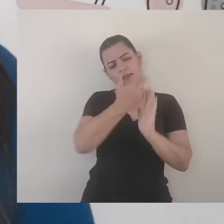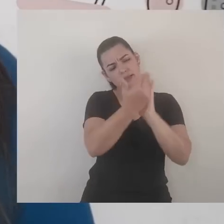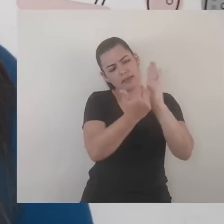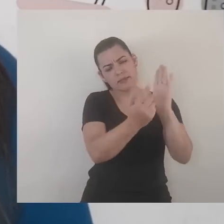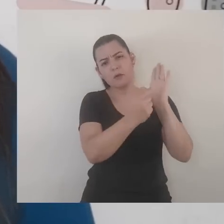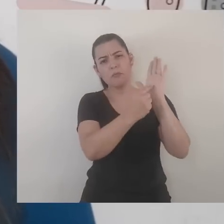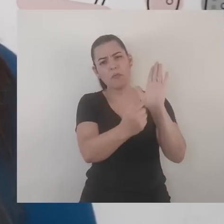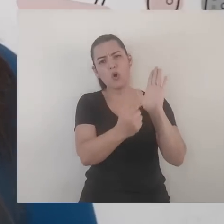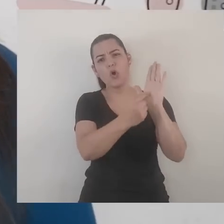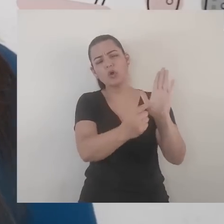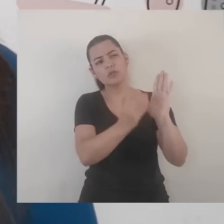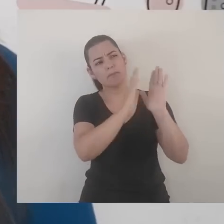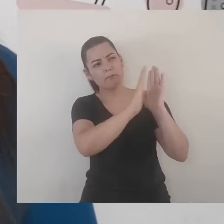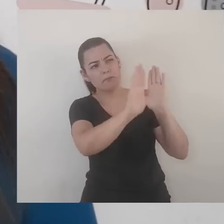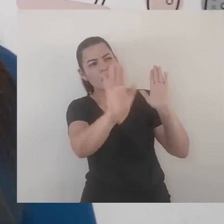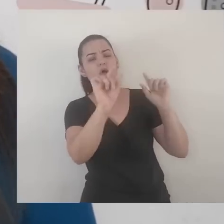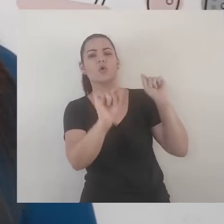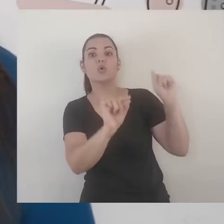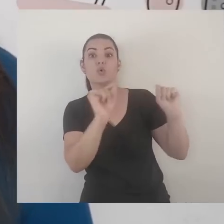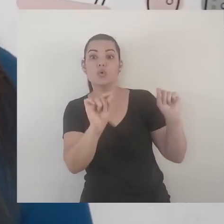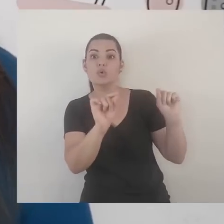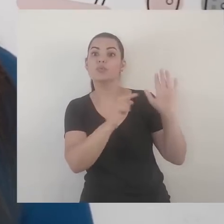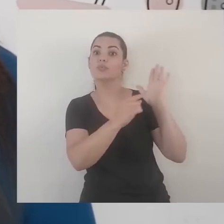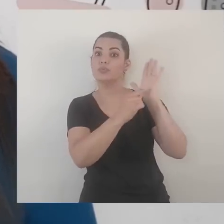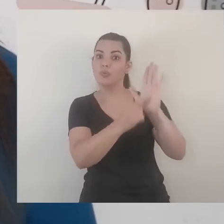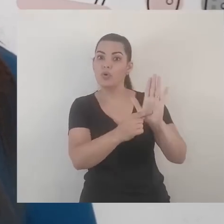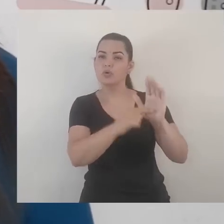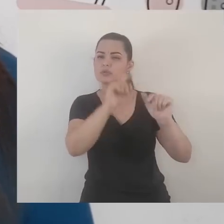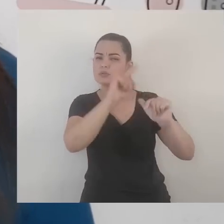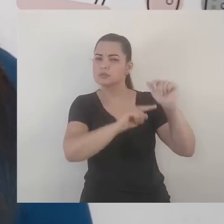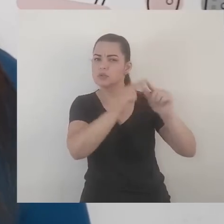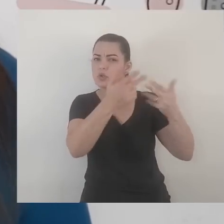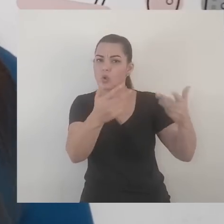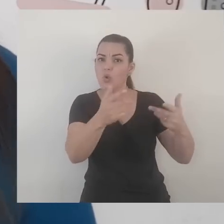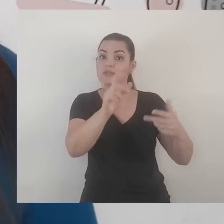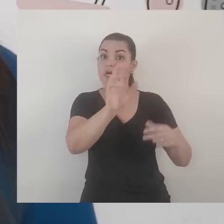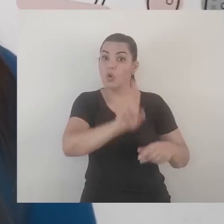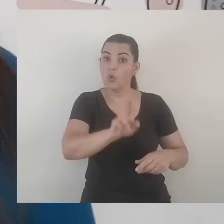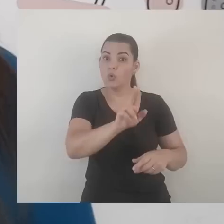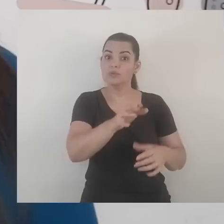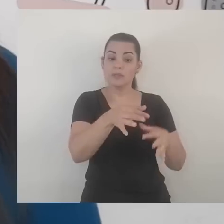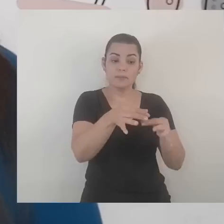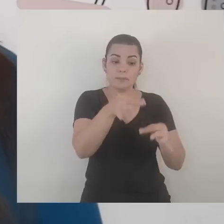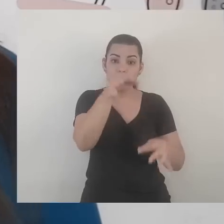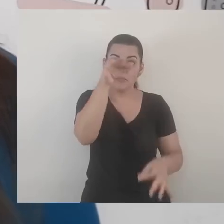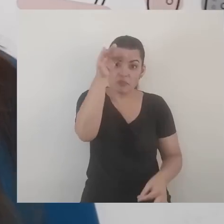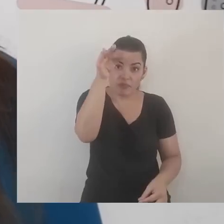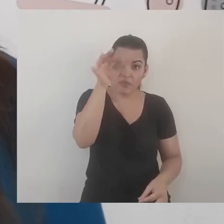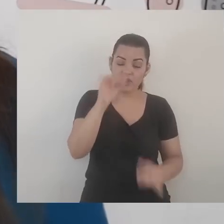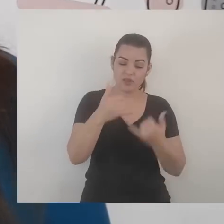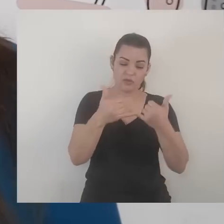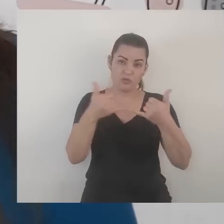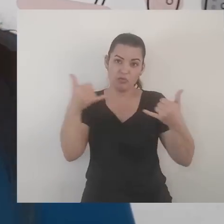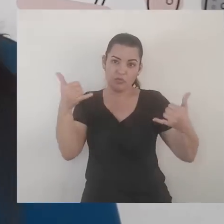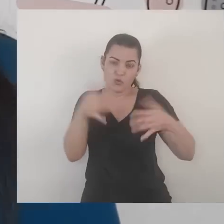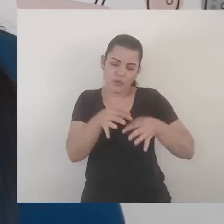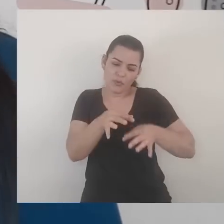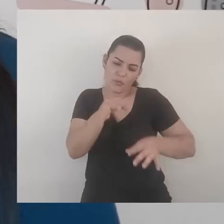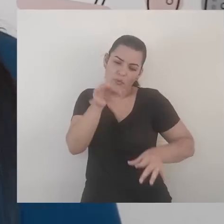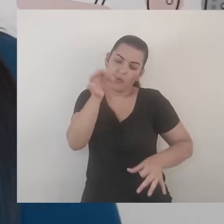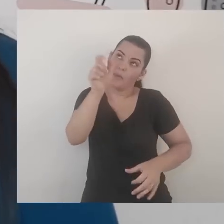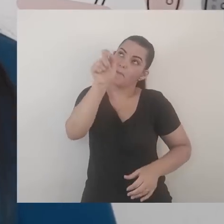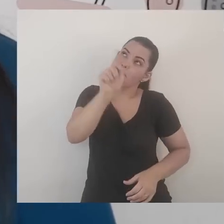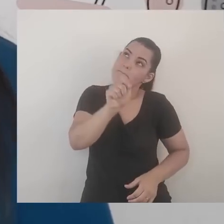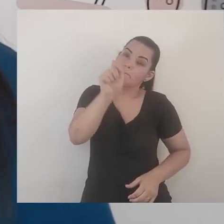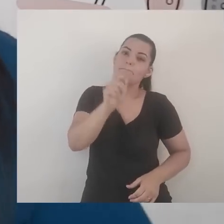eles utilizavam, que mostravam um objeto sendo segurado por um fio, o que nos dá a